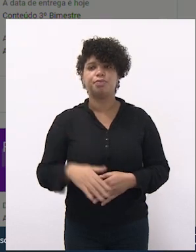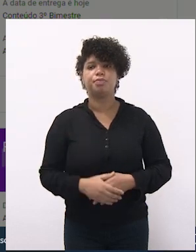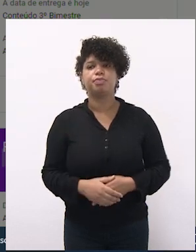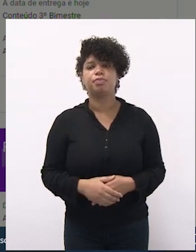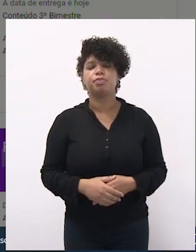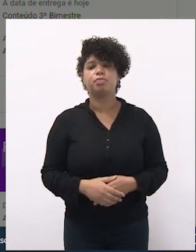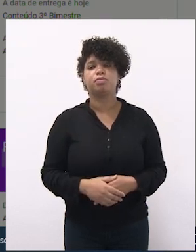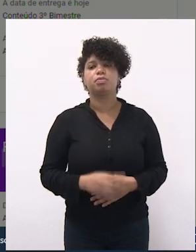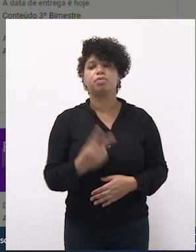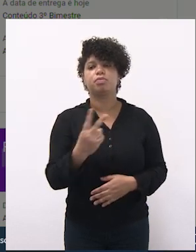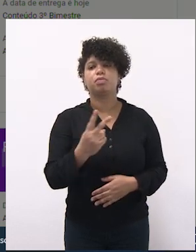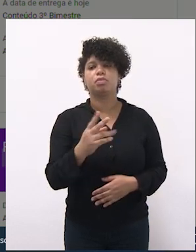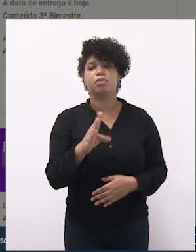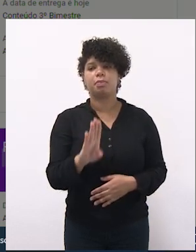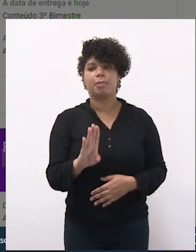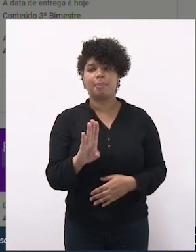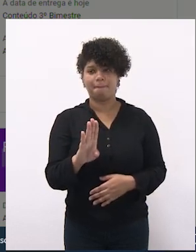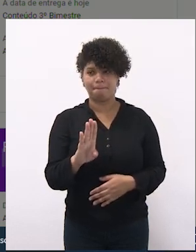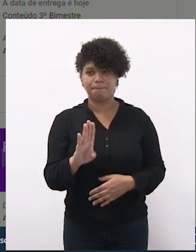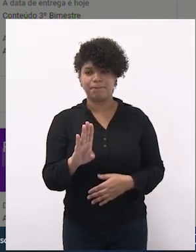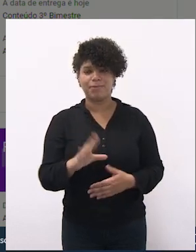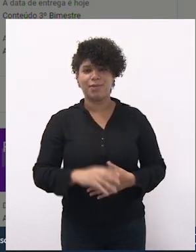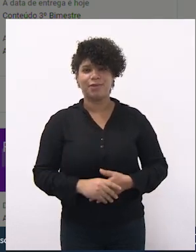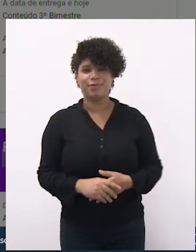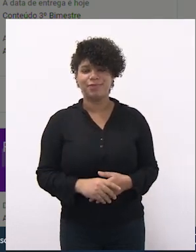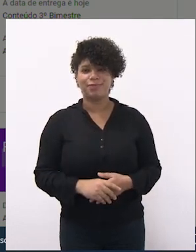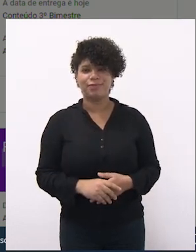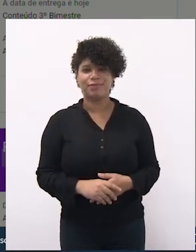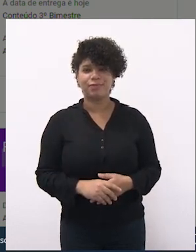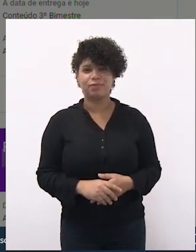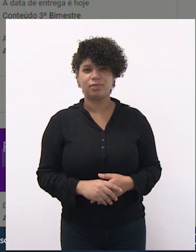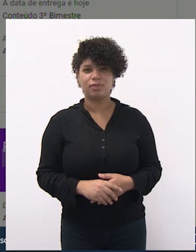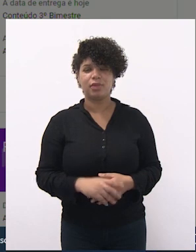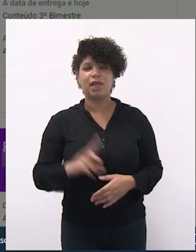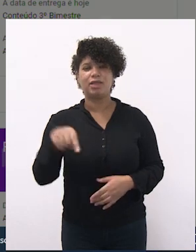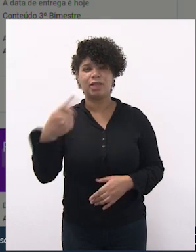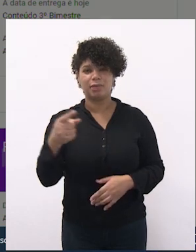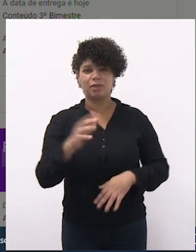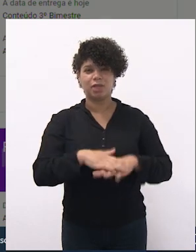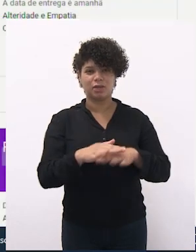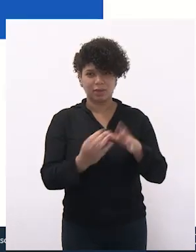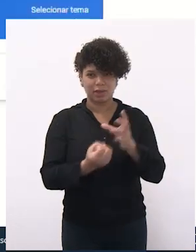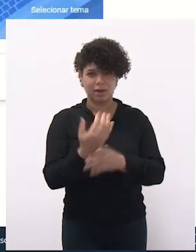B, e eu faço a criação da turma. Aquele restante não precisa